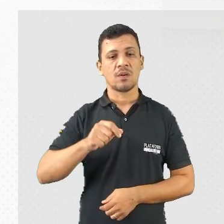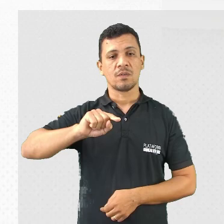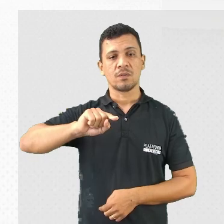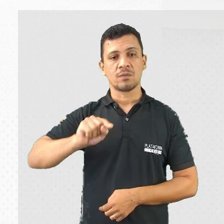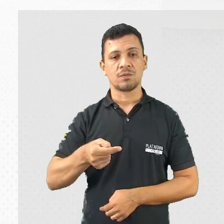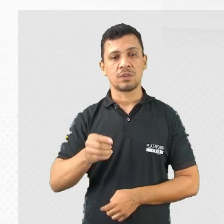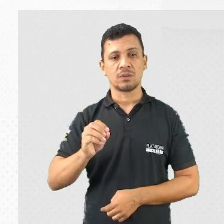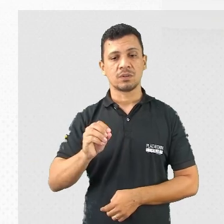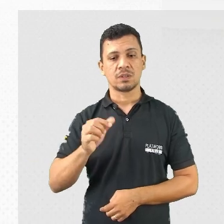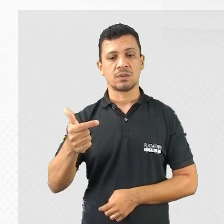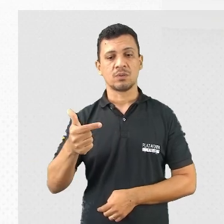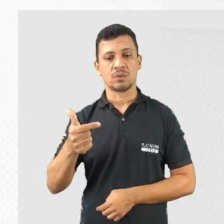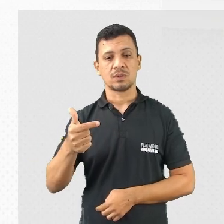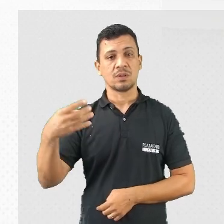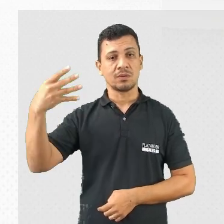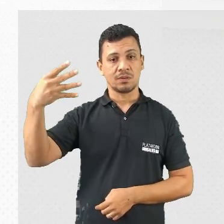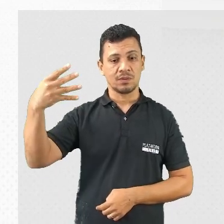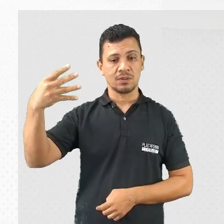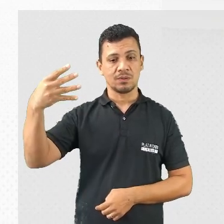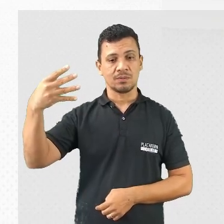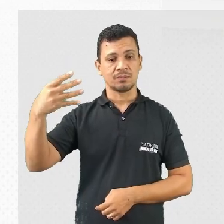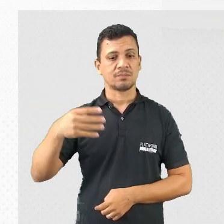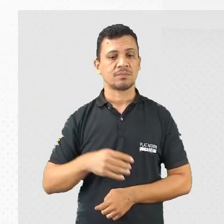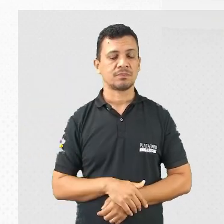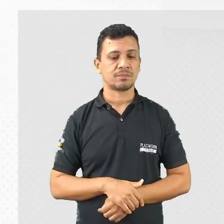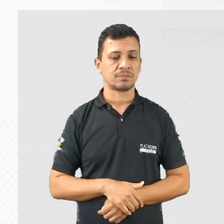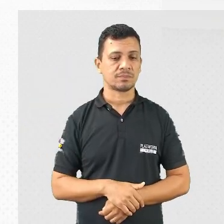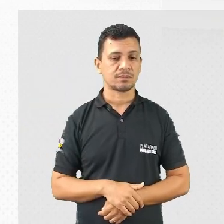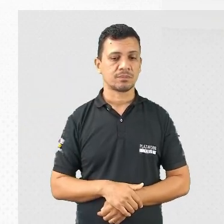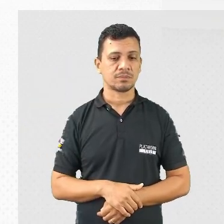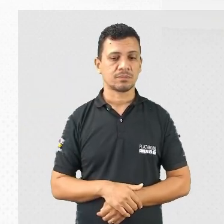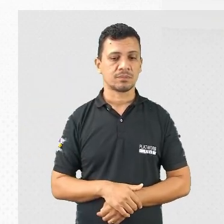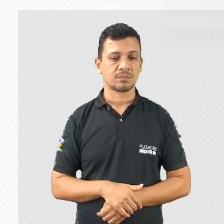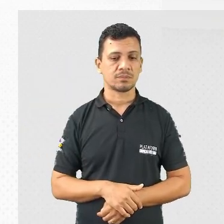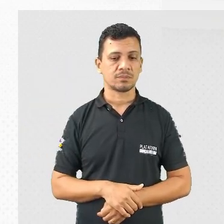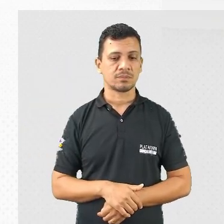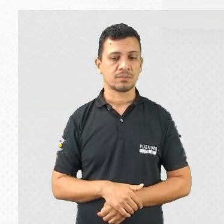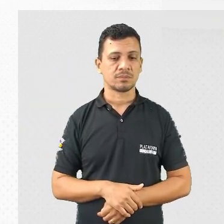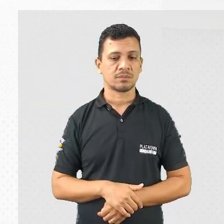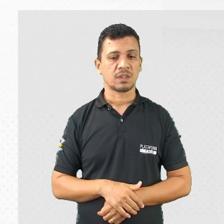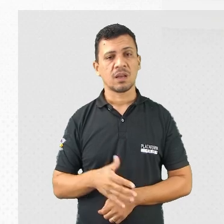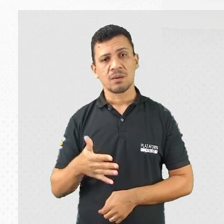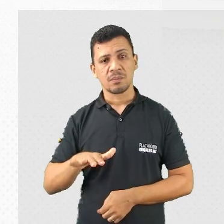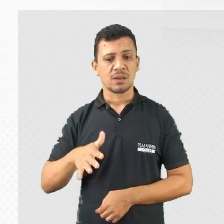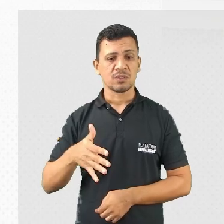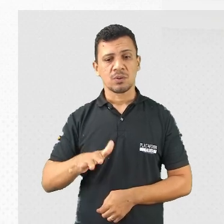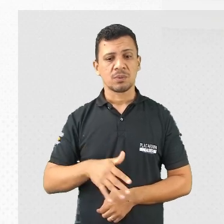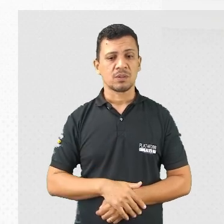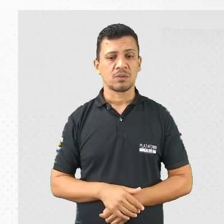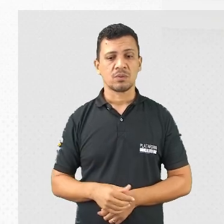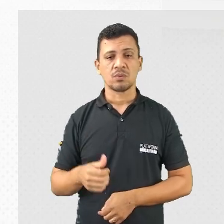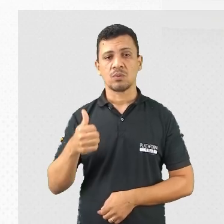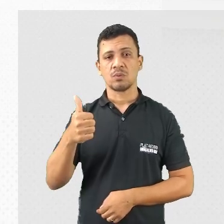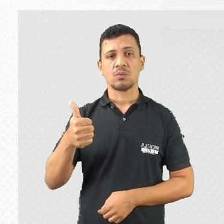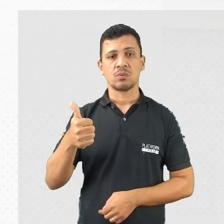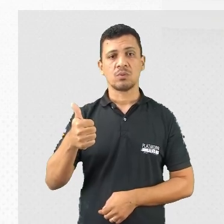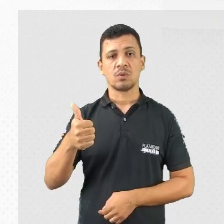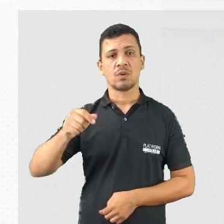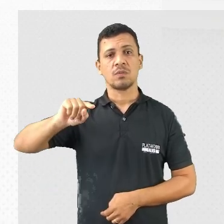1,02 elevado a 4. Turminha, esse cara aqui, ele vale aproximadamente 1,08,